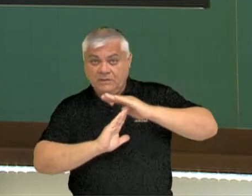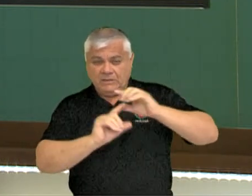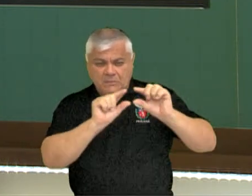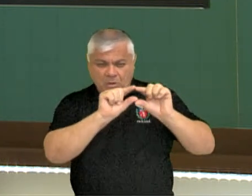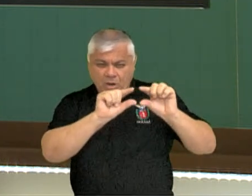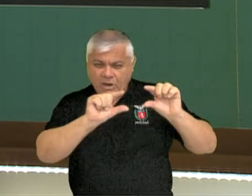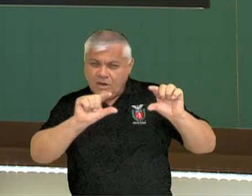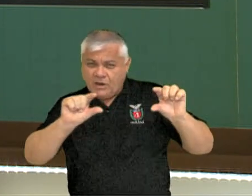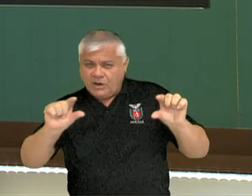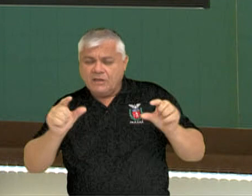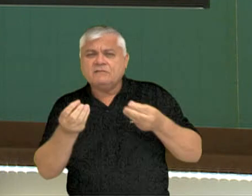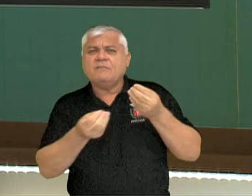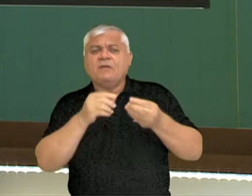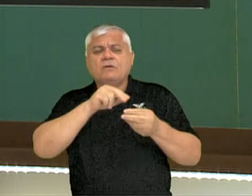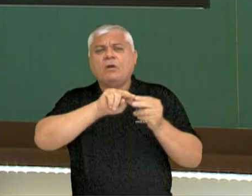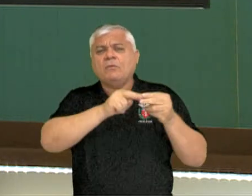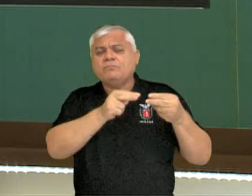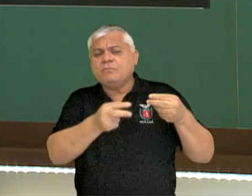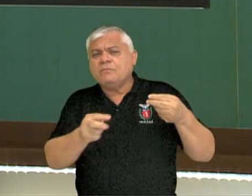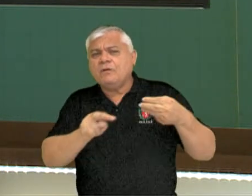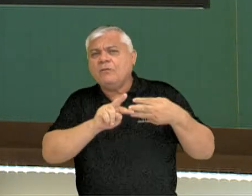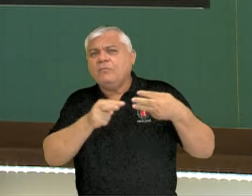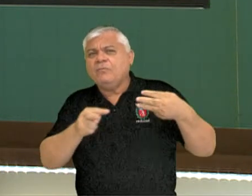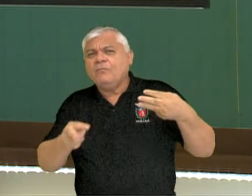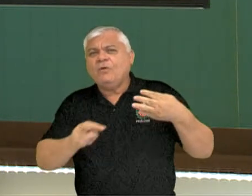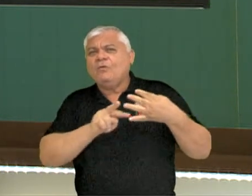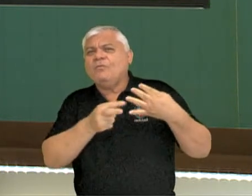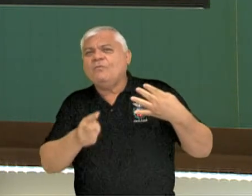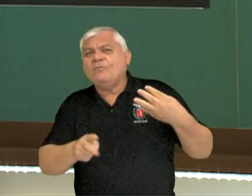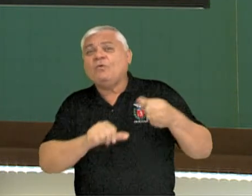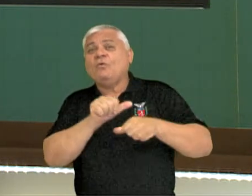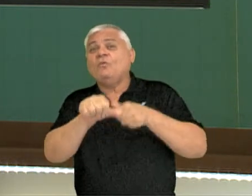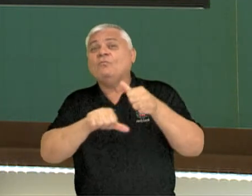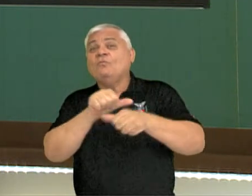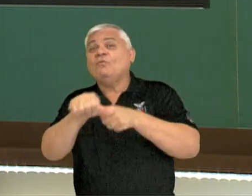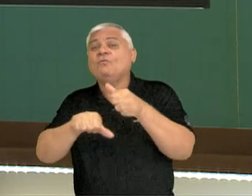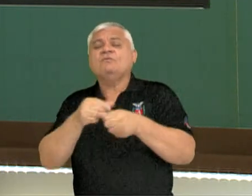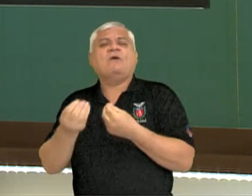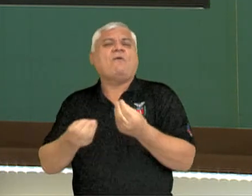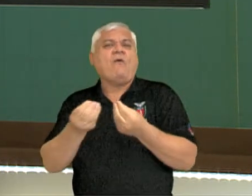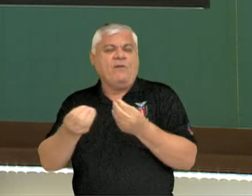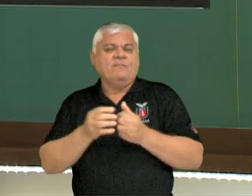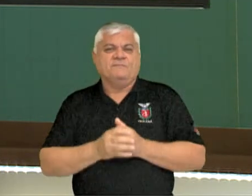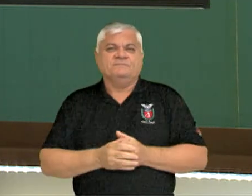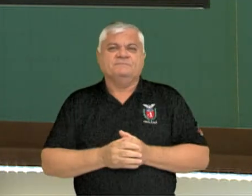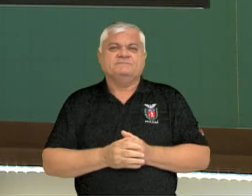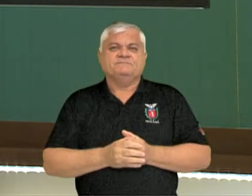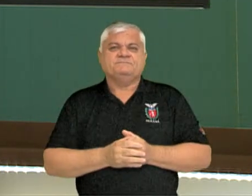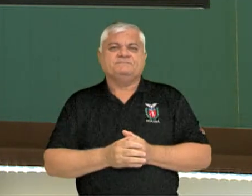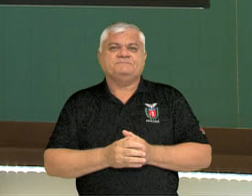a forma como os nutrientes são passados, né, para todas as células, como ocorre o transporte.